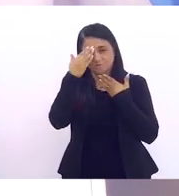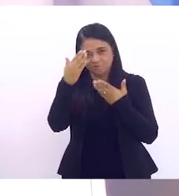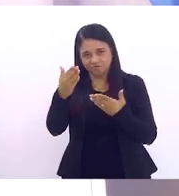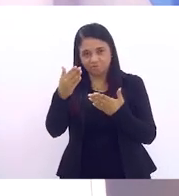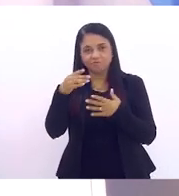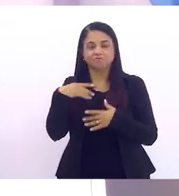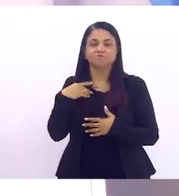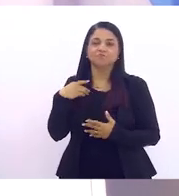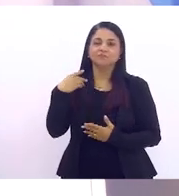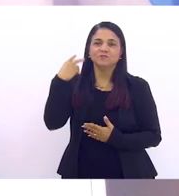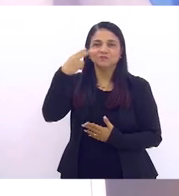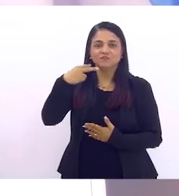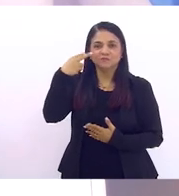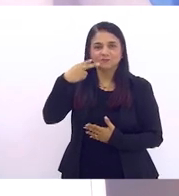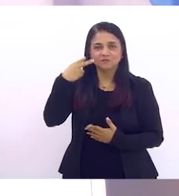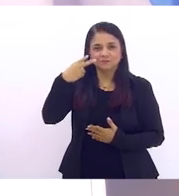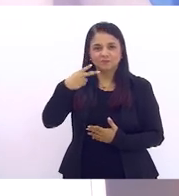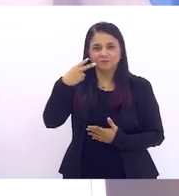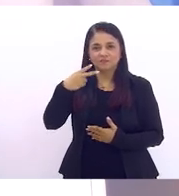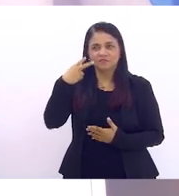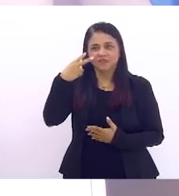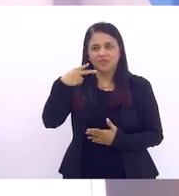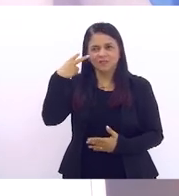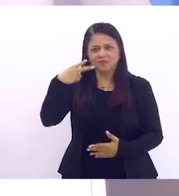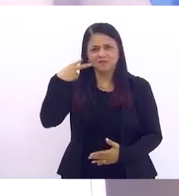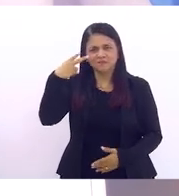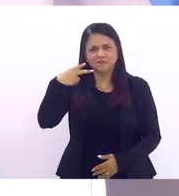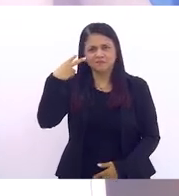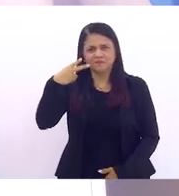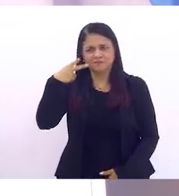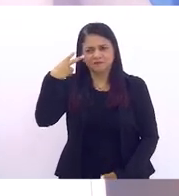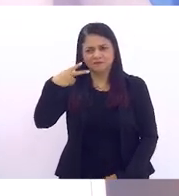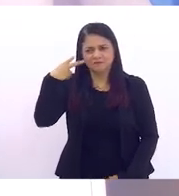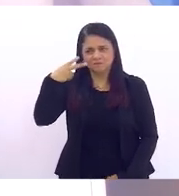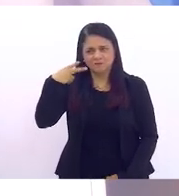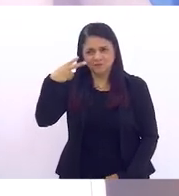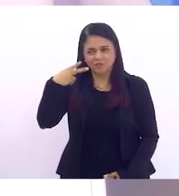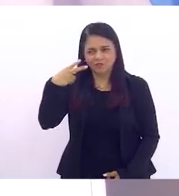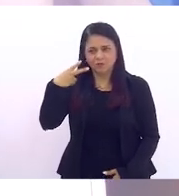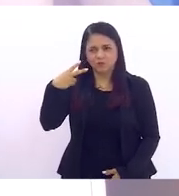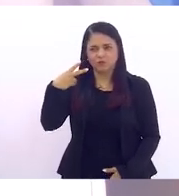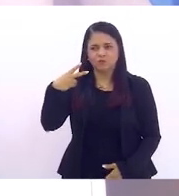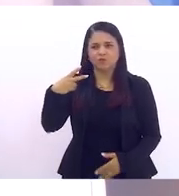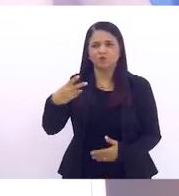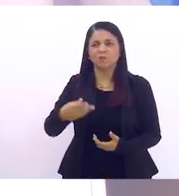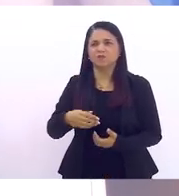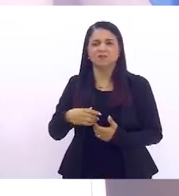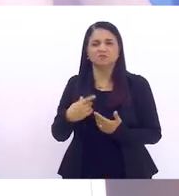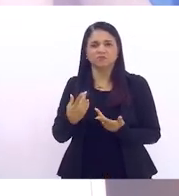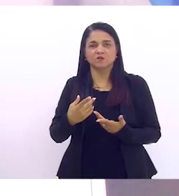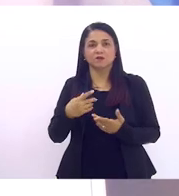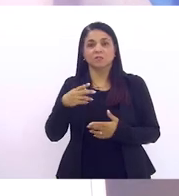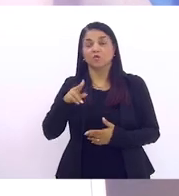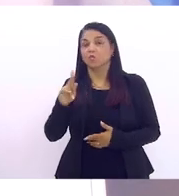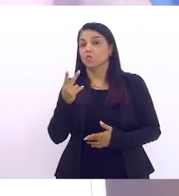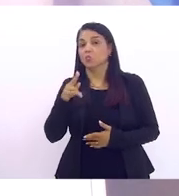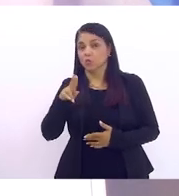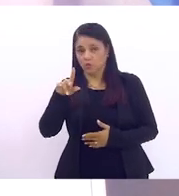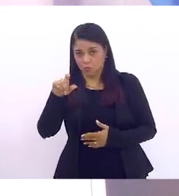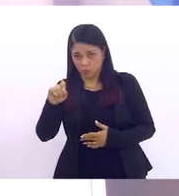do nobre Vereador Hugo graçano que vem nessa pauta aí desde o começo acho que as primeiras reclamações